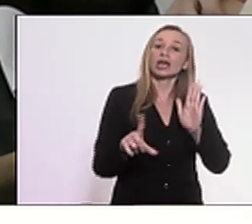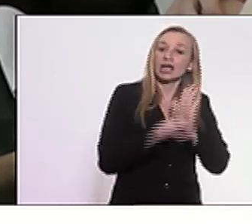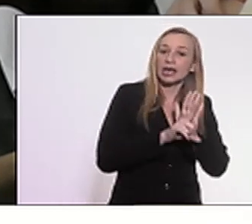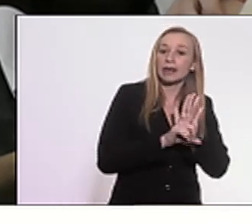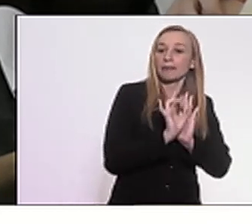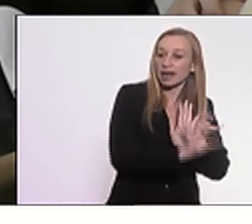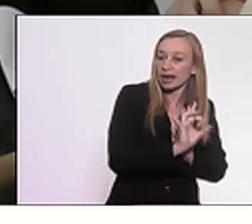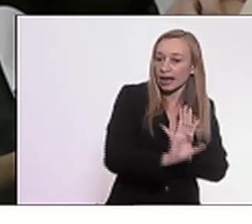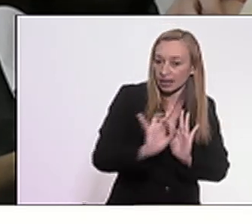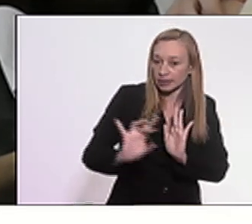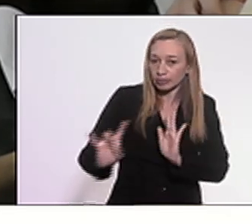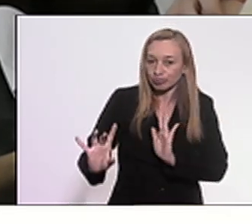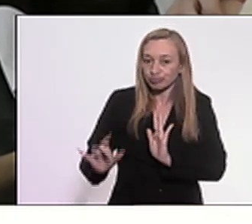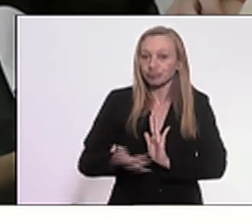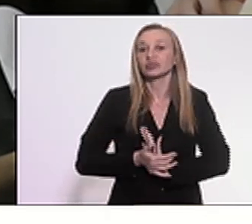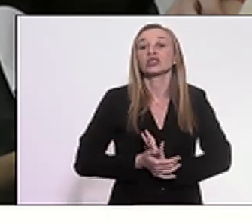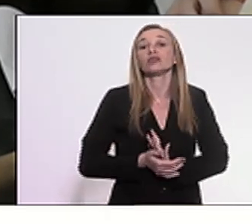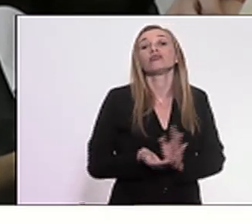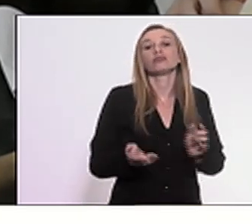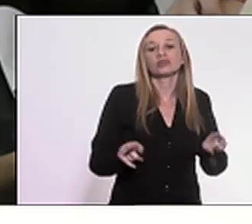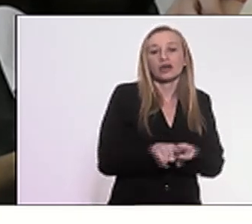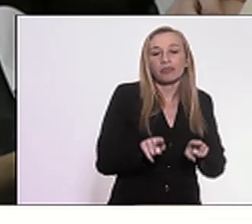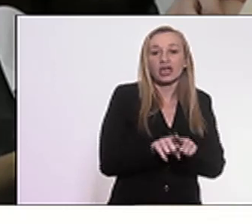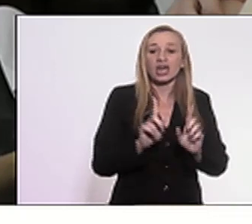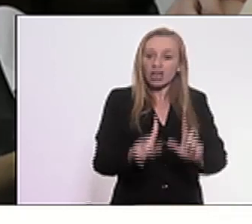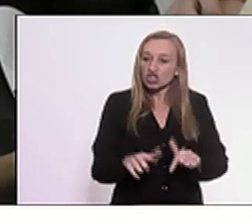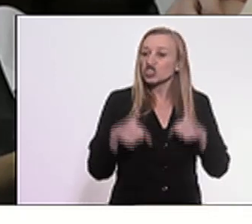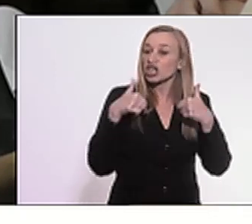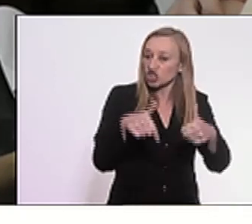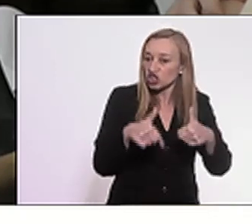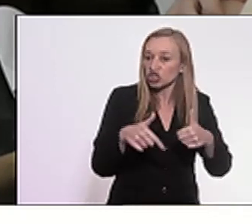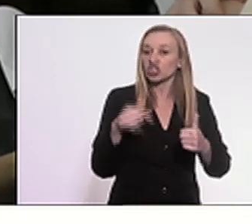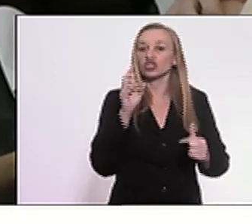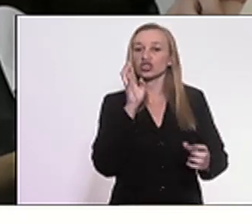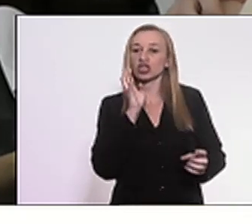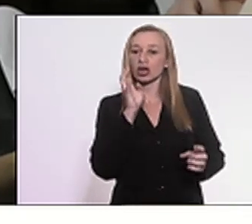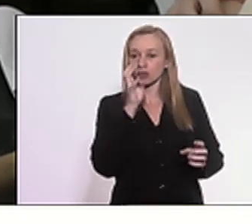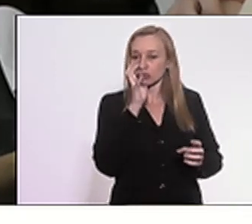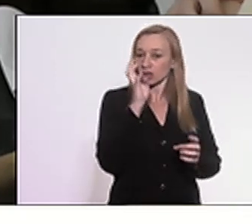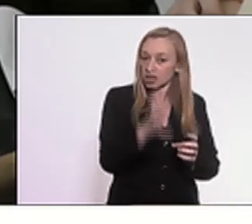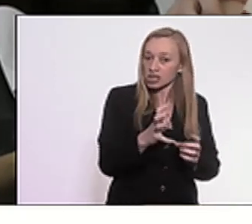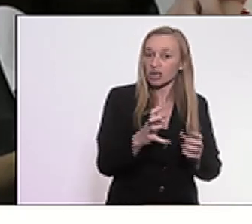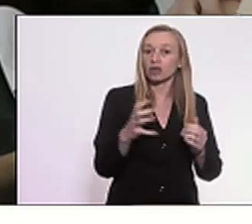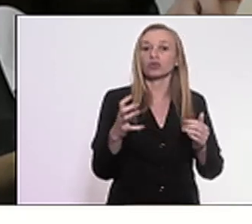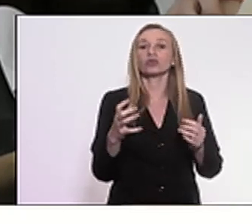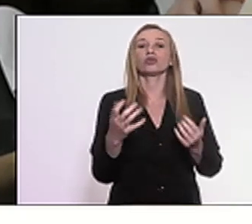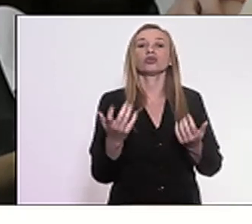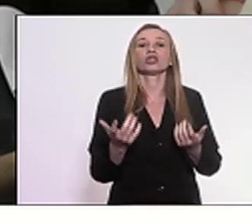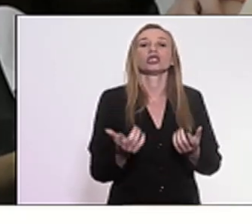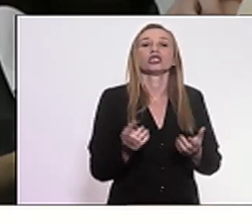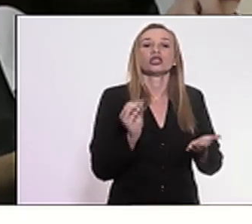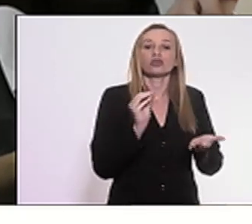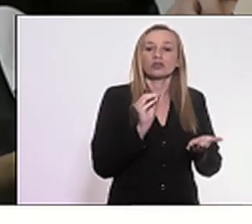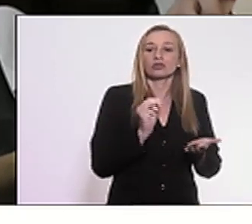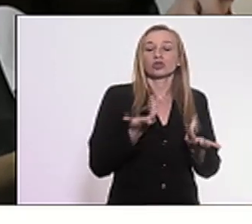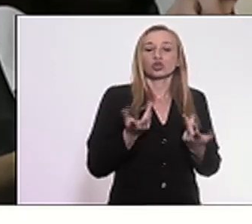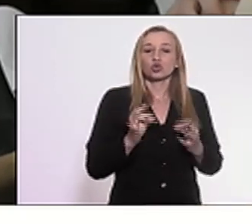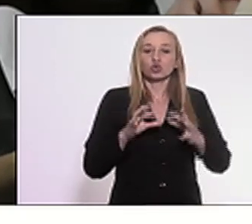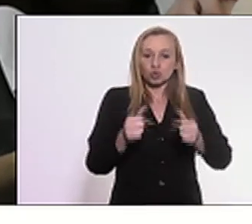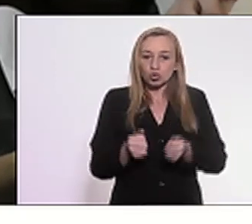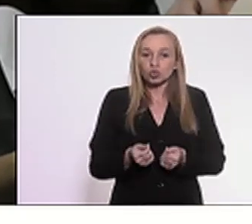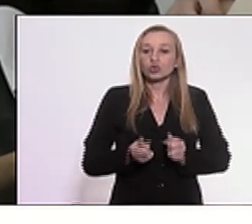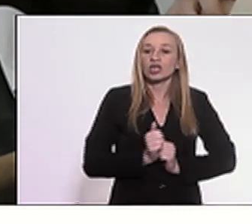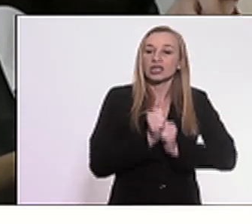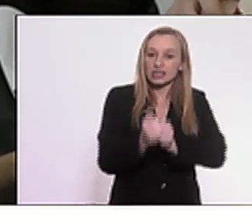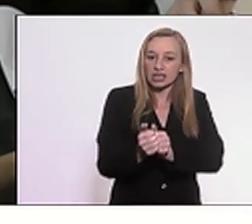para cada um, até mesmo a forma de apuração de denúncias e disciplinares em geral, elas seguem